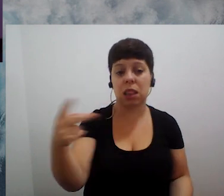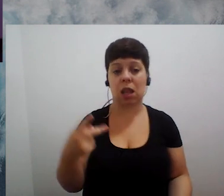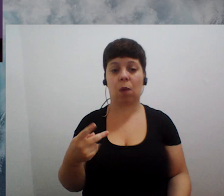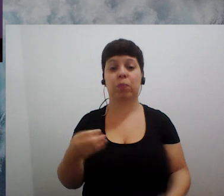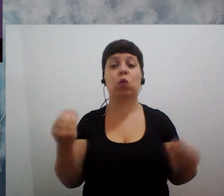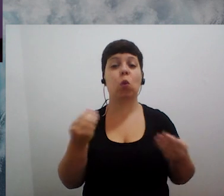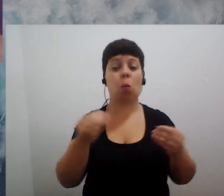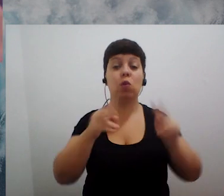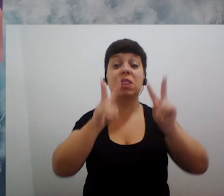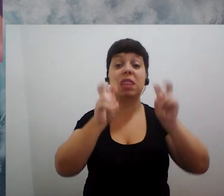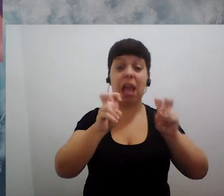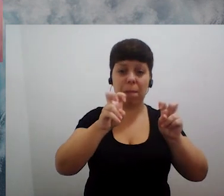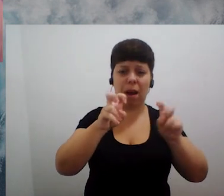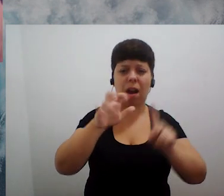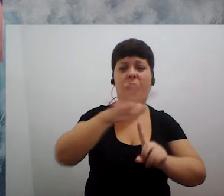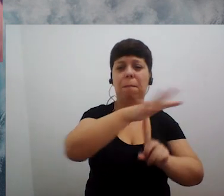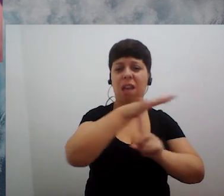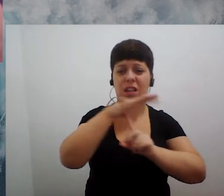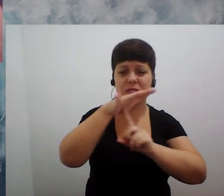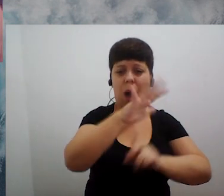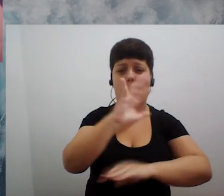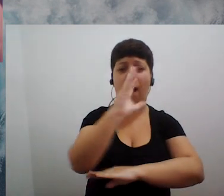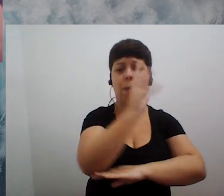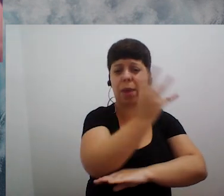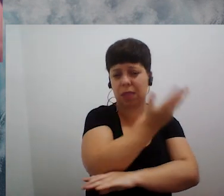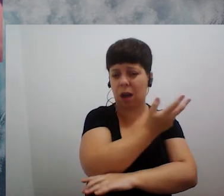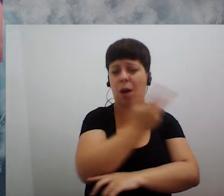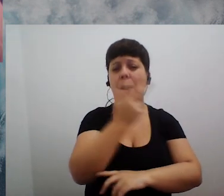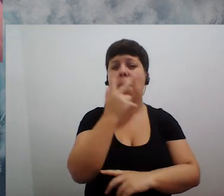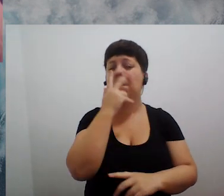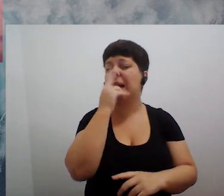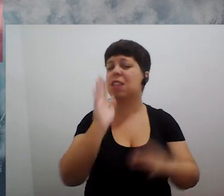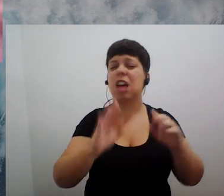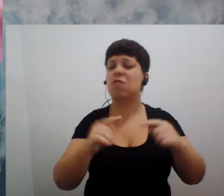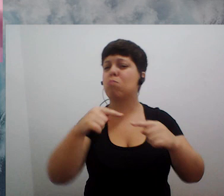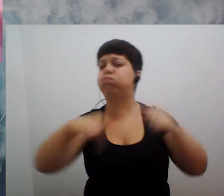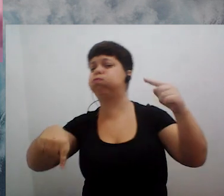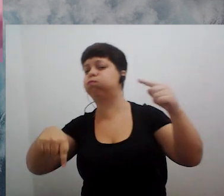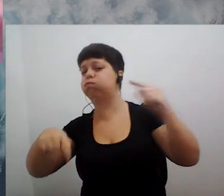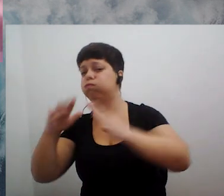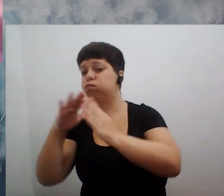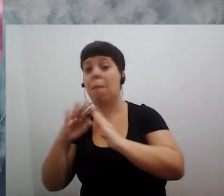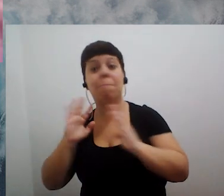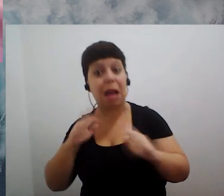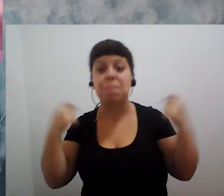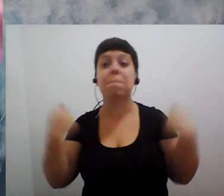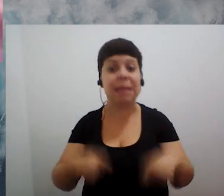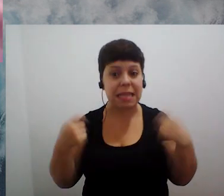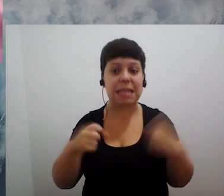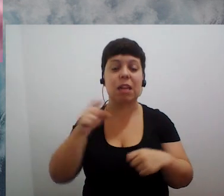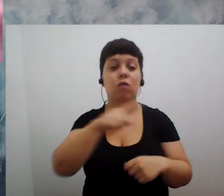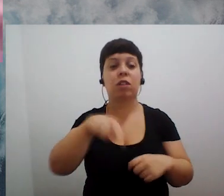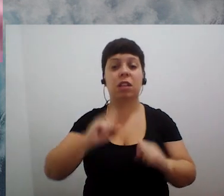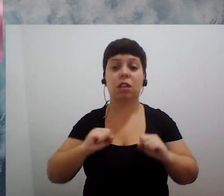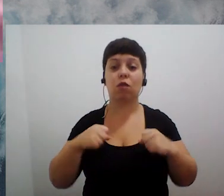assim, como que esse tema ambiental, ele parece um tema que não diz respeito, mas que, na verdade, ele precisa estar,